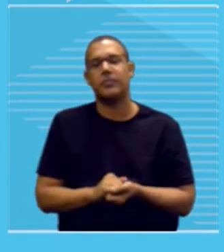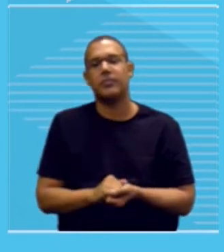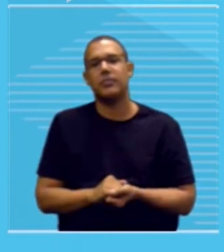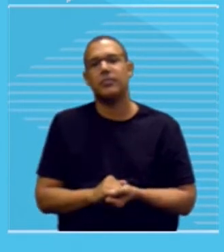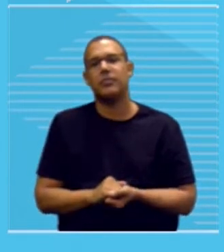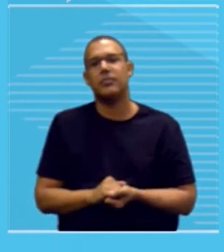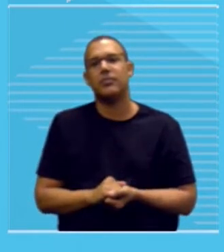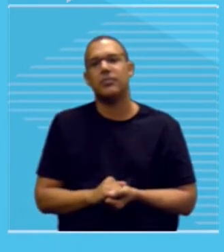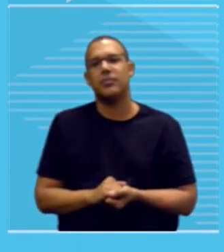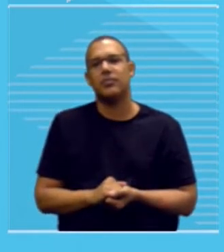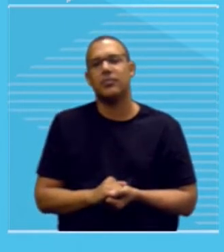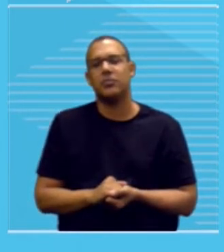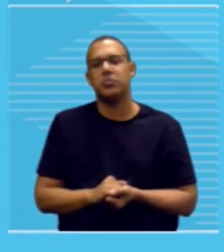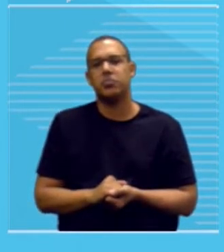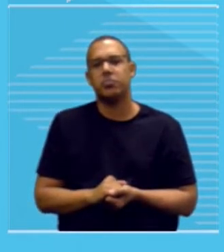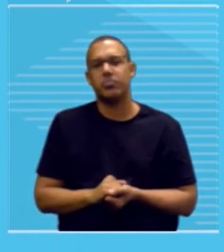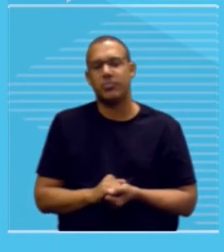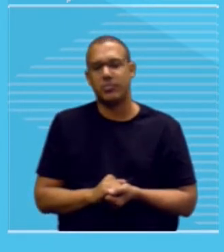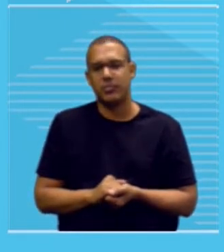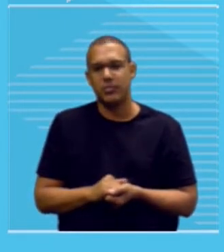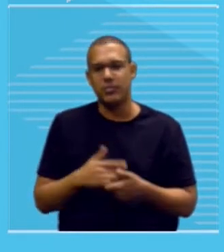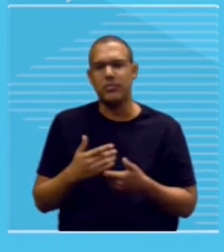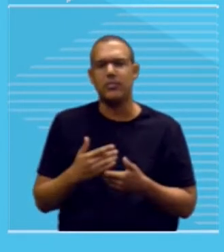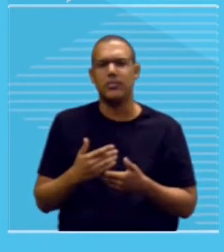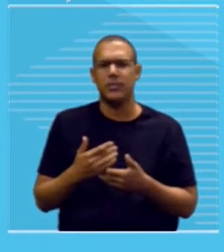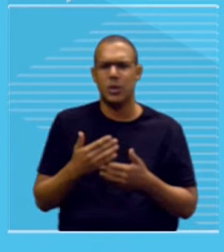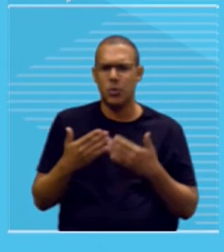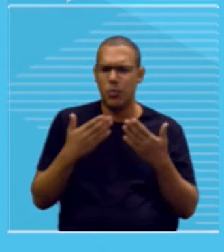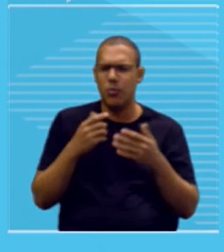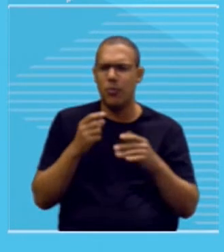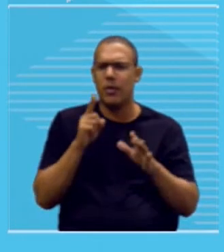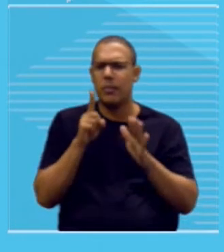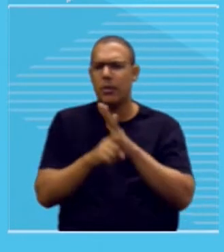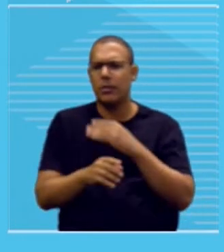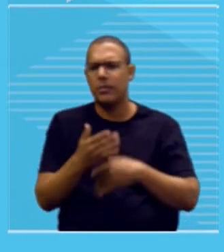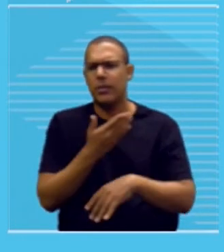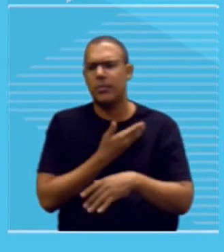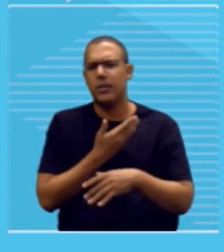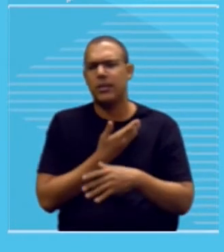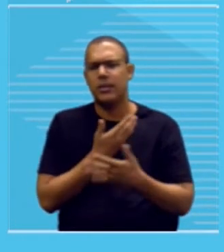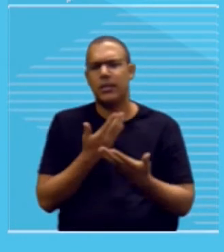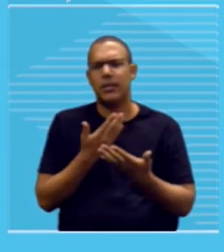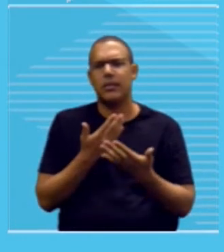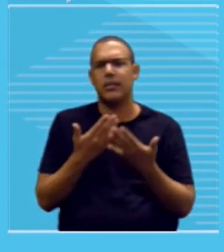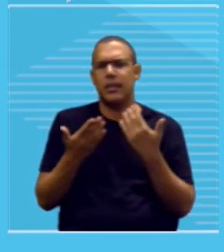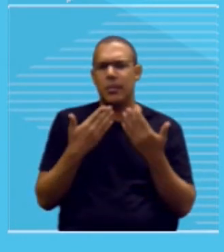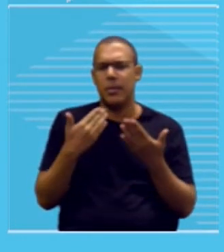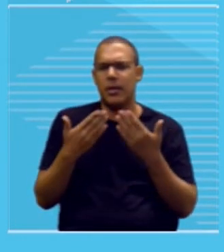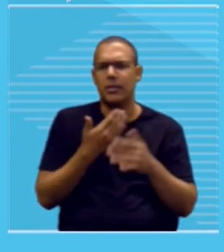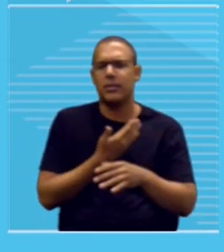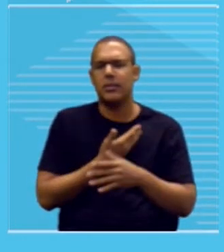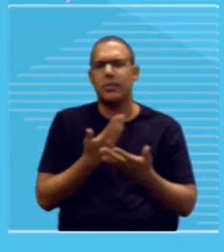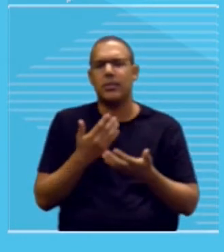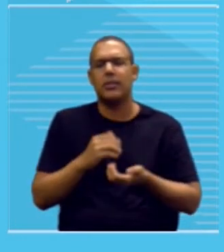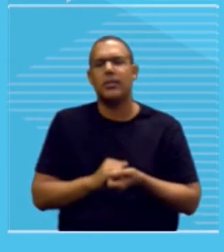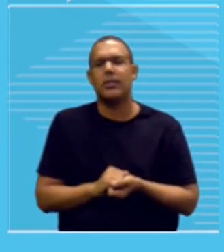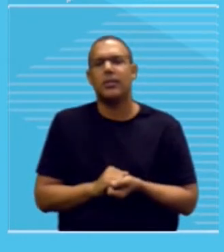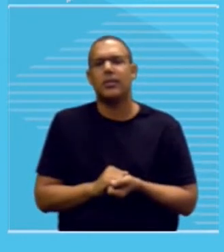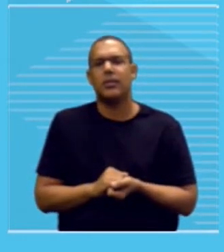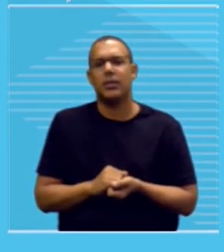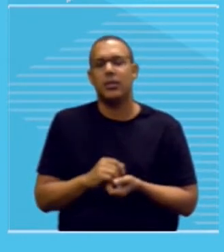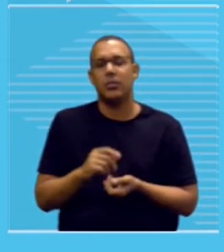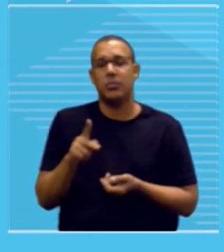por uma das alternativas conversa com seu colega do lado pergunta o que que você marcaria nessa questão e o professor